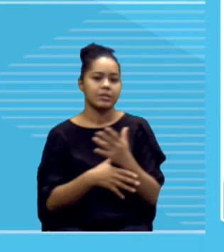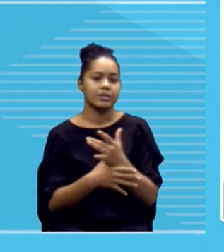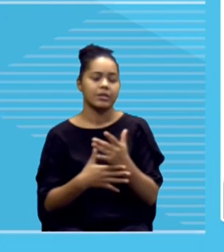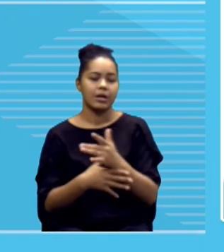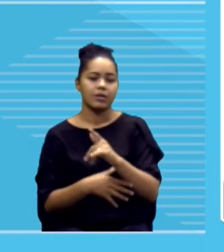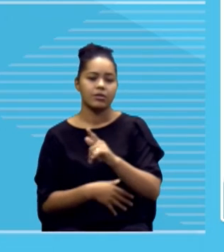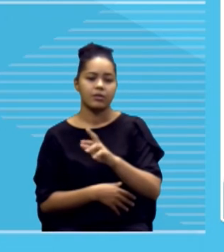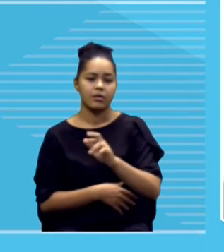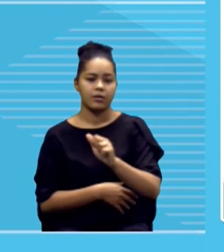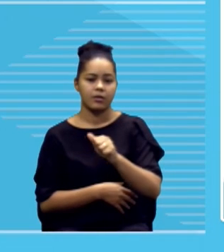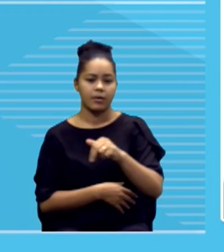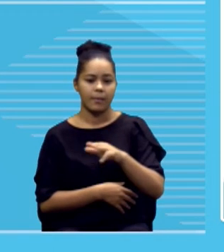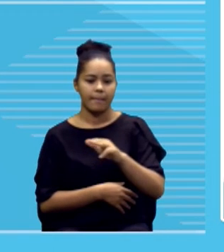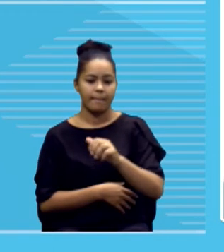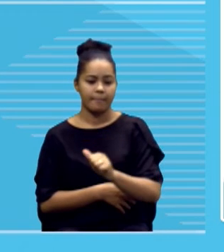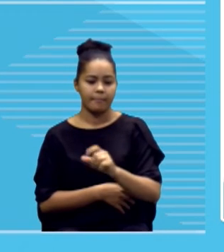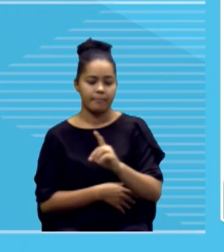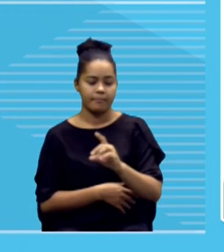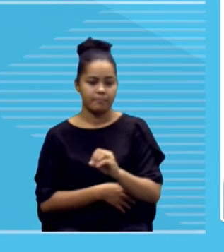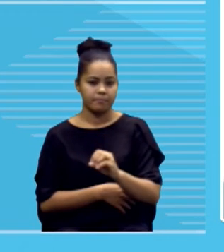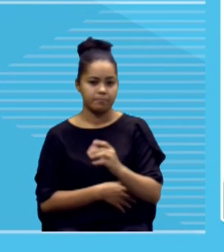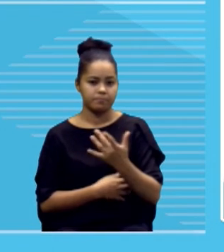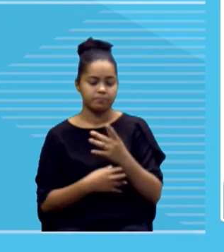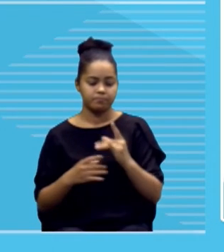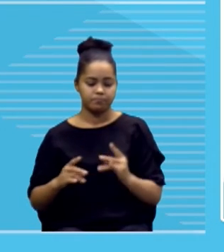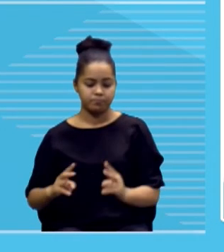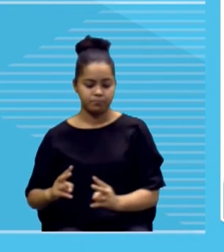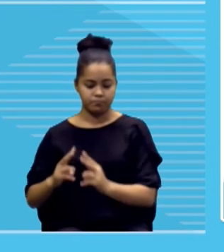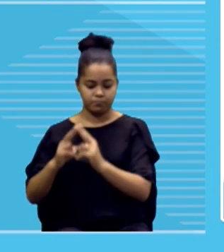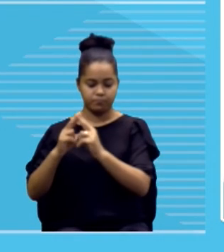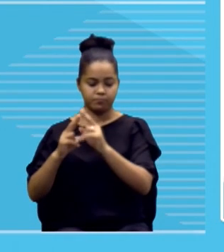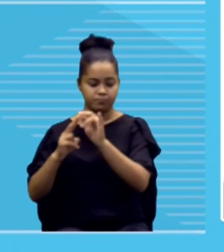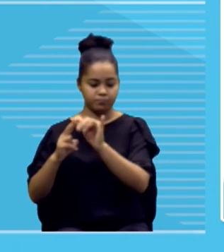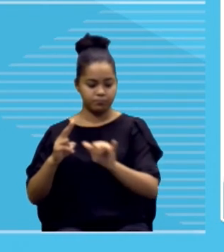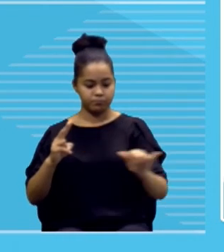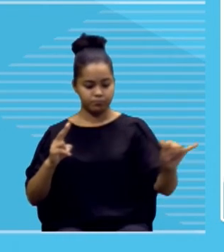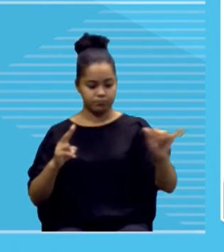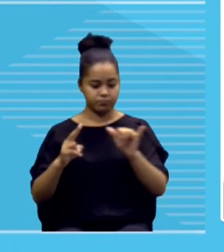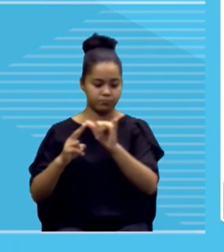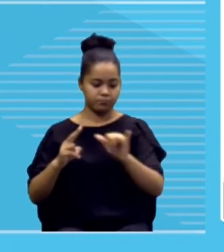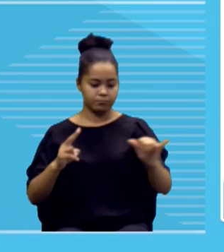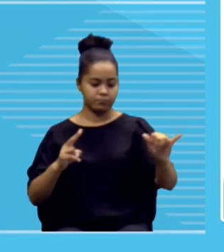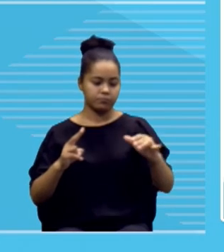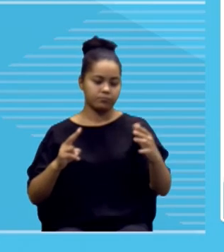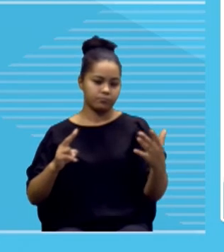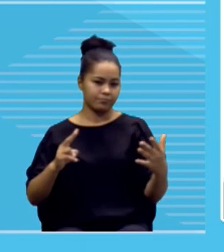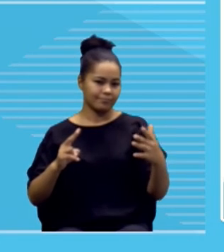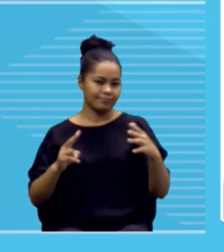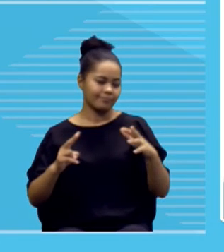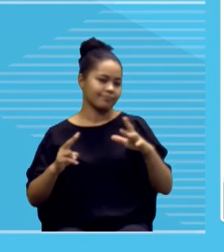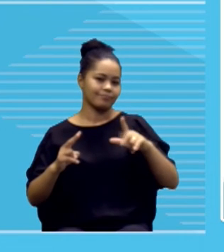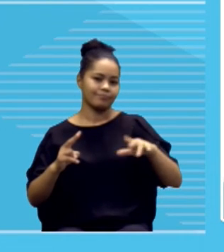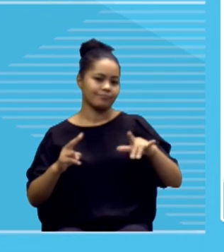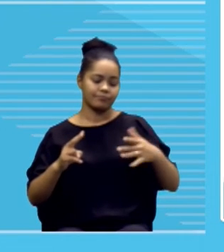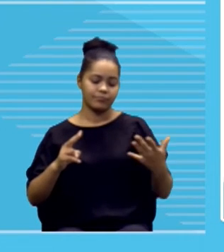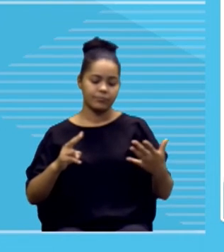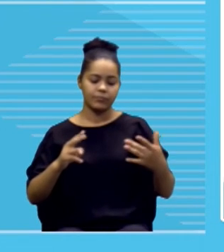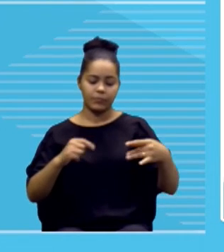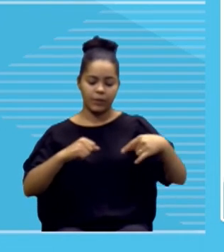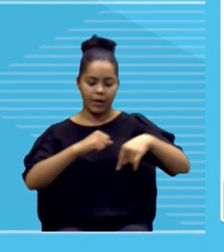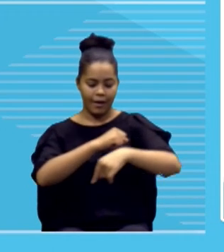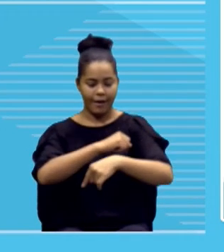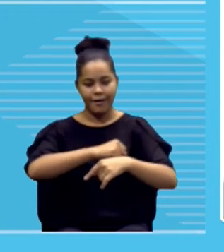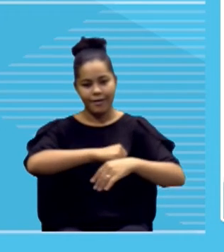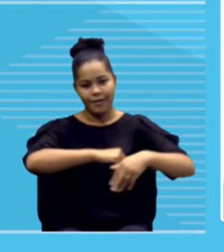tem mais fios na região superior, justamente para facilitar a foto e afins, tá bom? Coisa importante